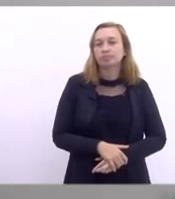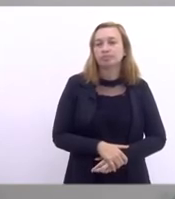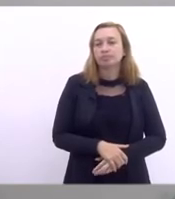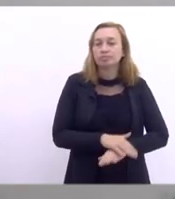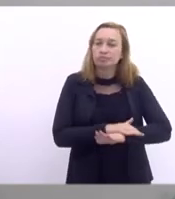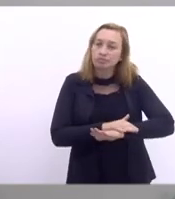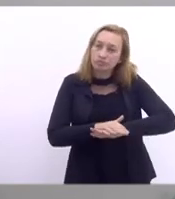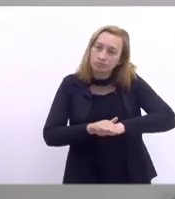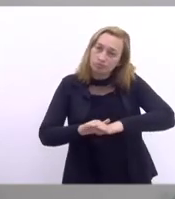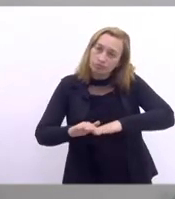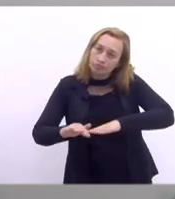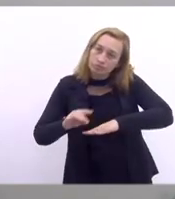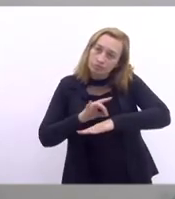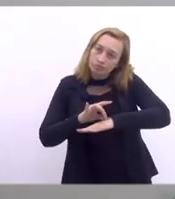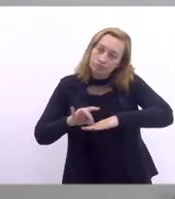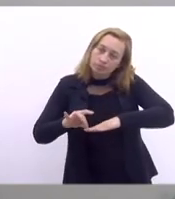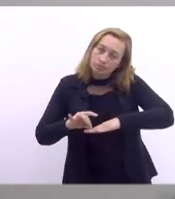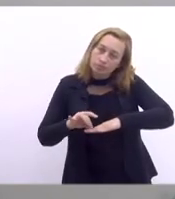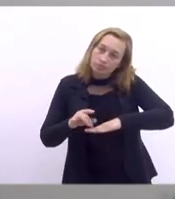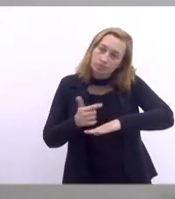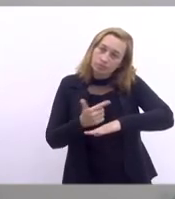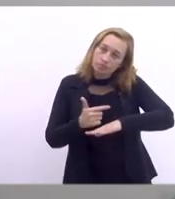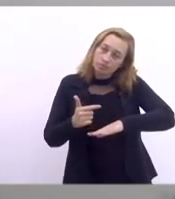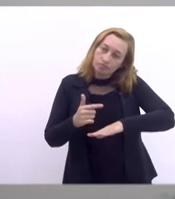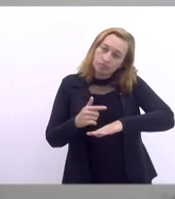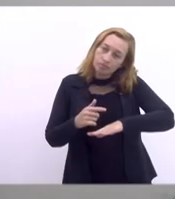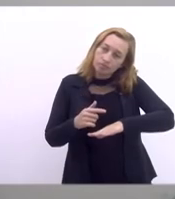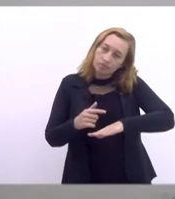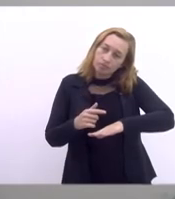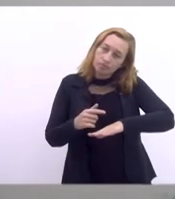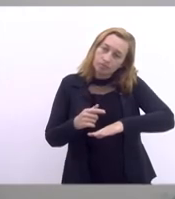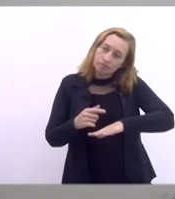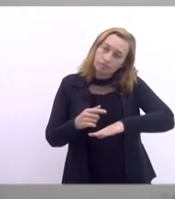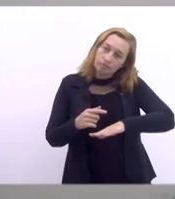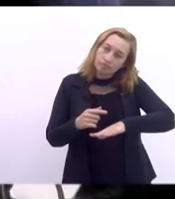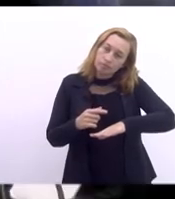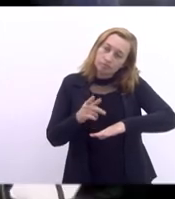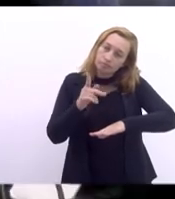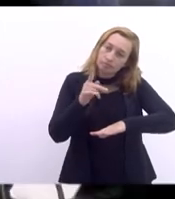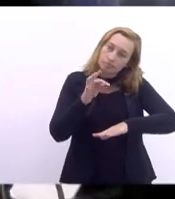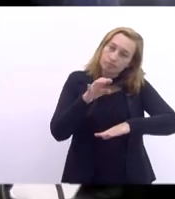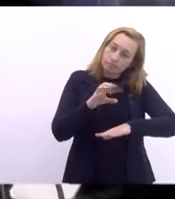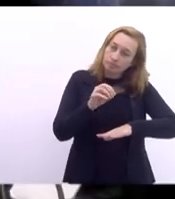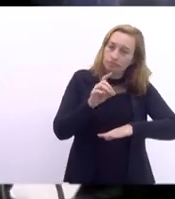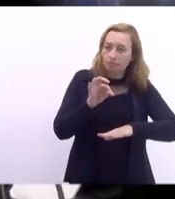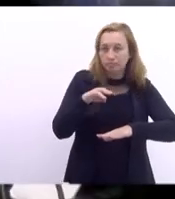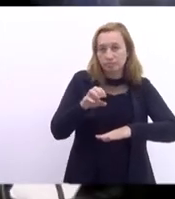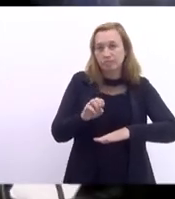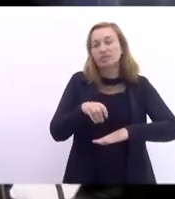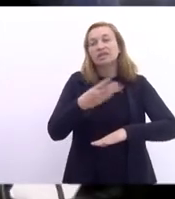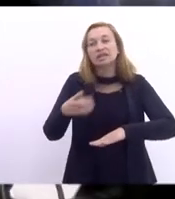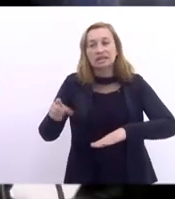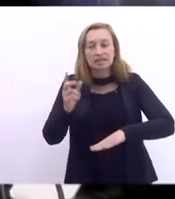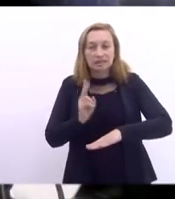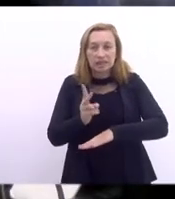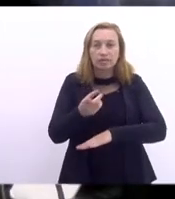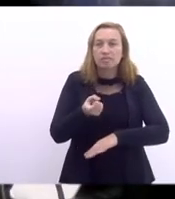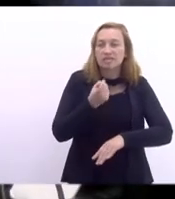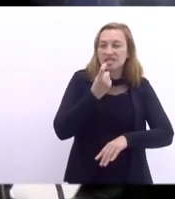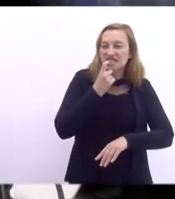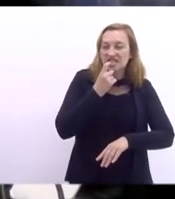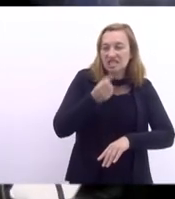tem não tem ponto de solidificação ele sempre será plástico ele não não é não vira um material